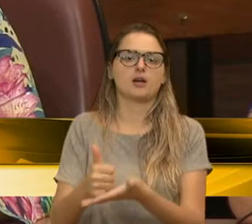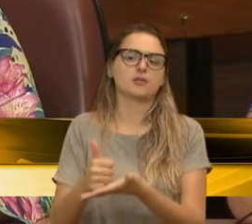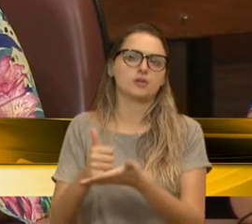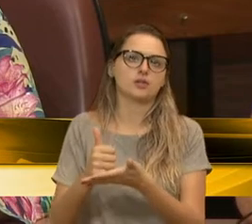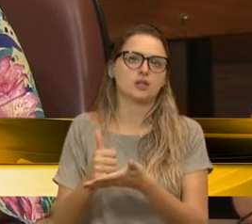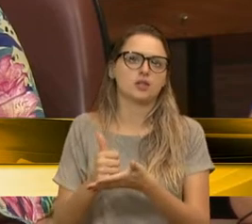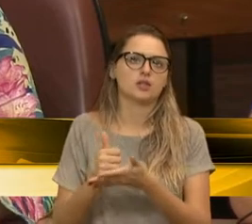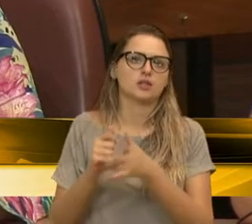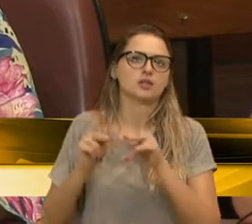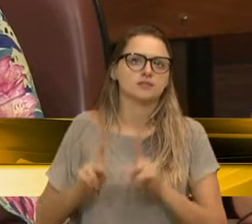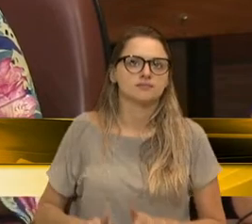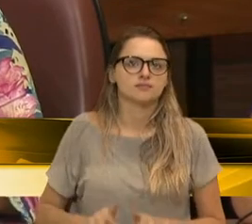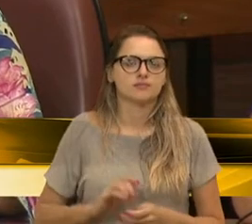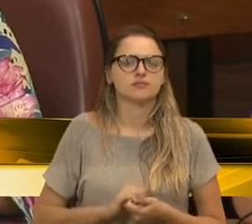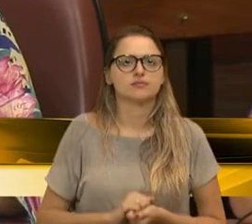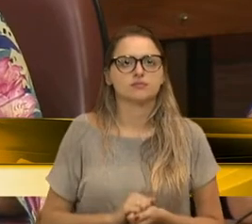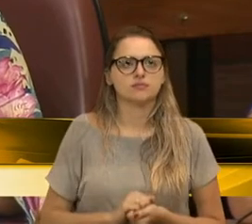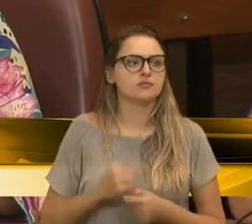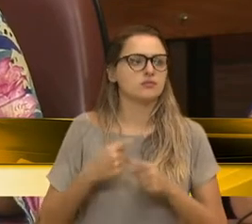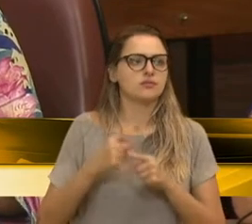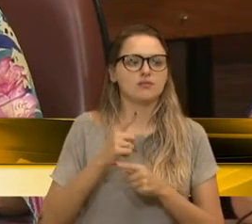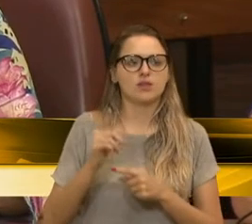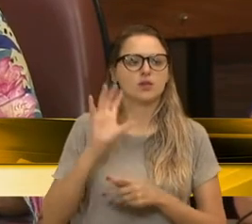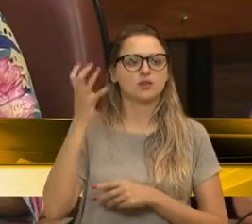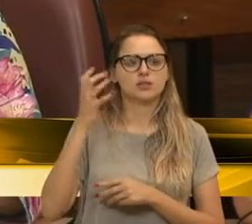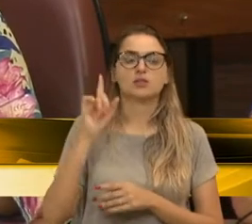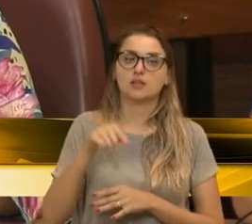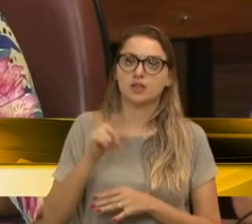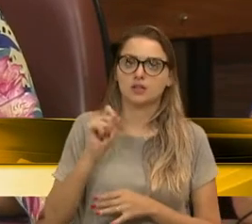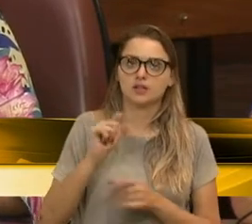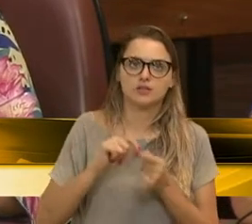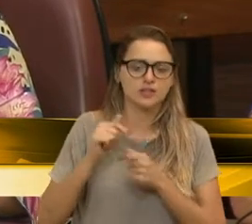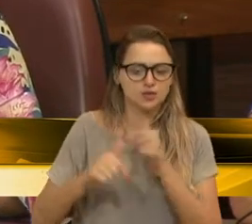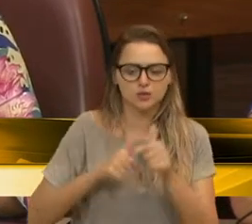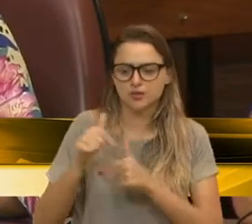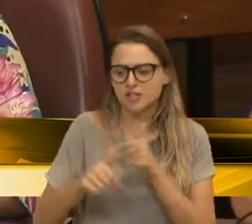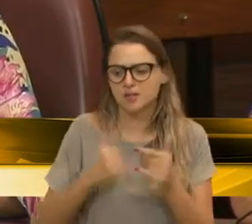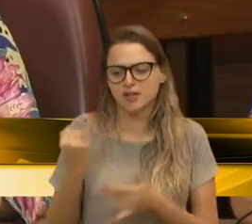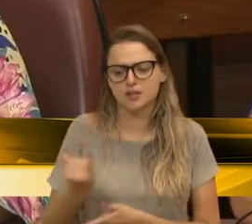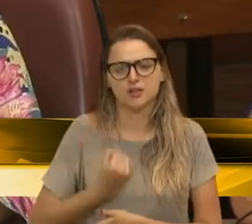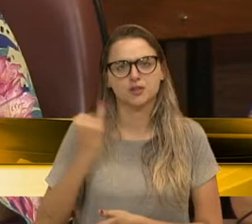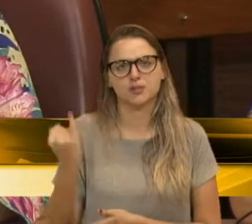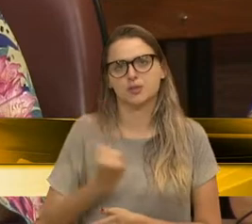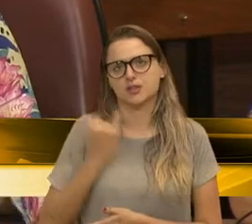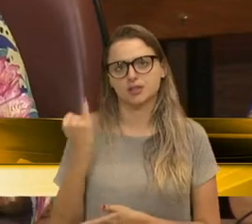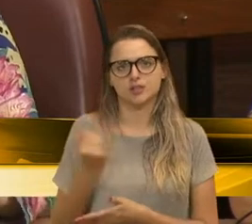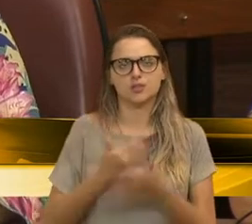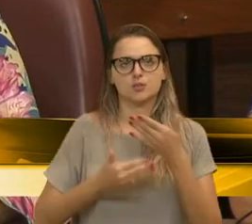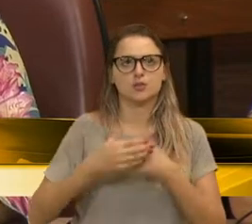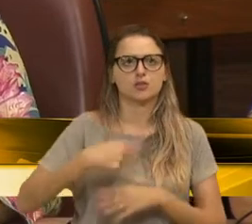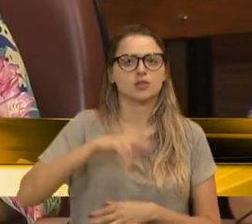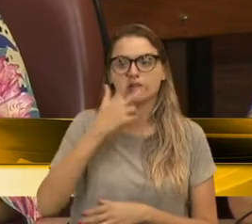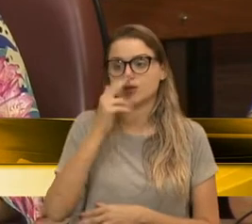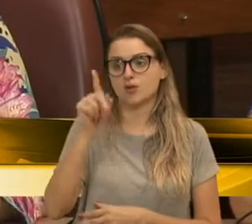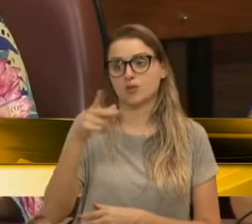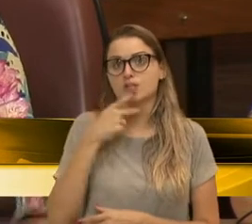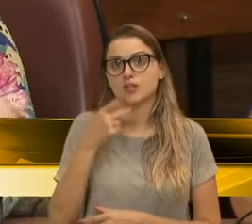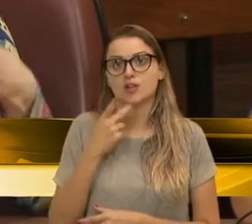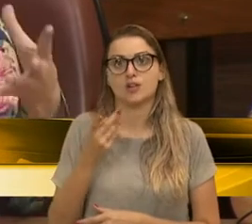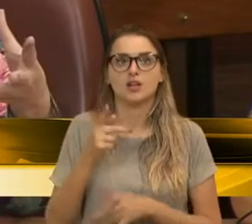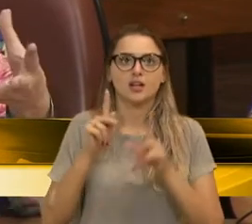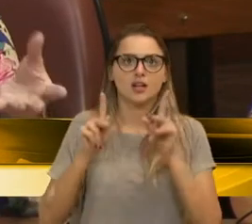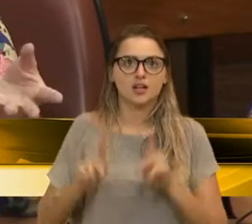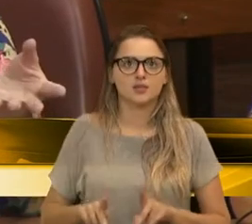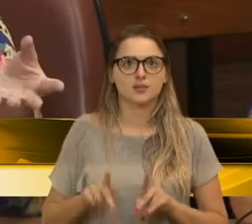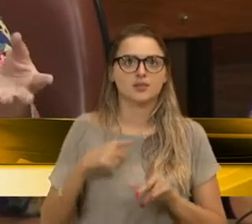campo, porque isso não está acontecendo, e eles fazem um trabalho primordial, de extrema importância. Como o senhor falou, né, as pessoas,